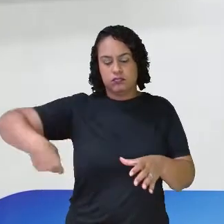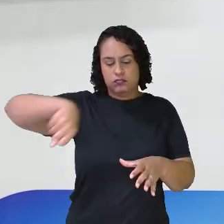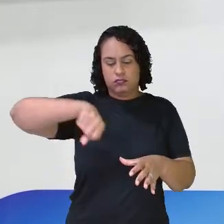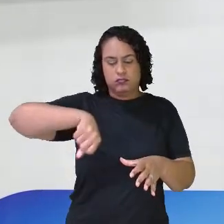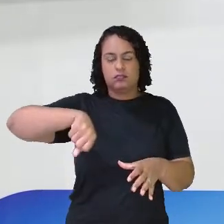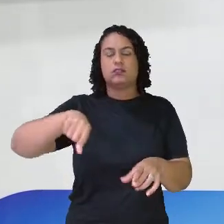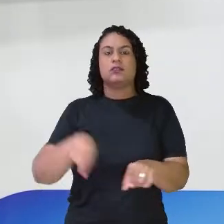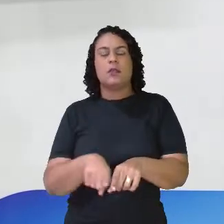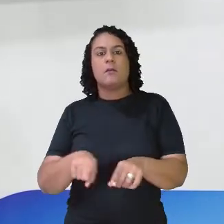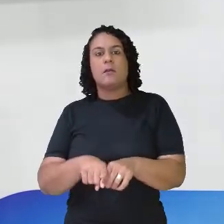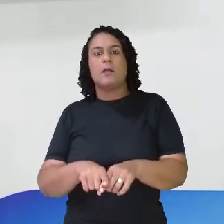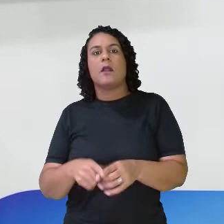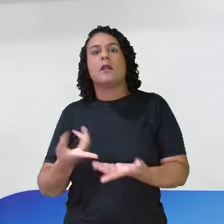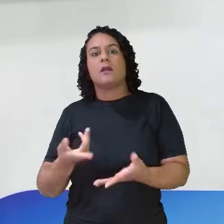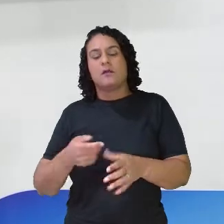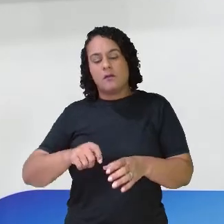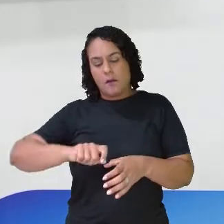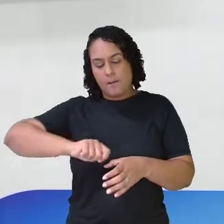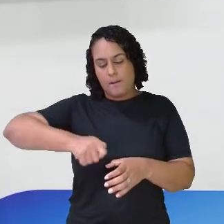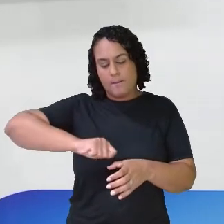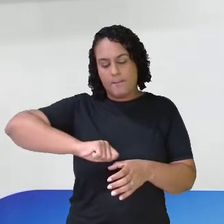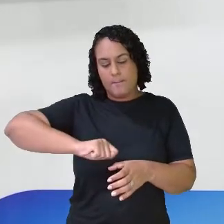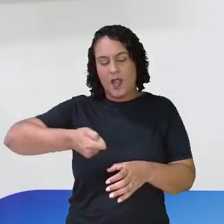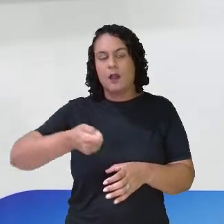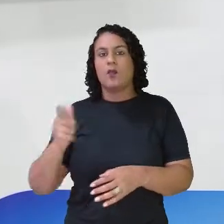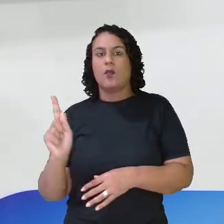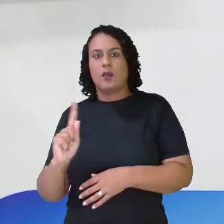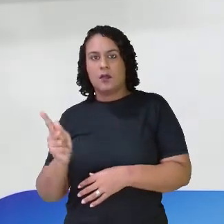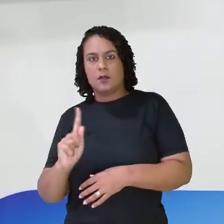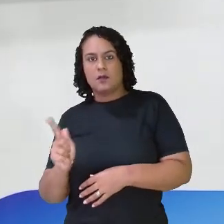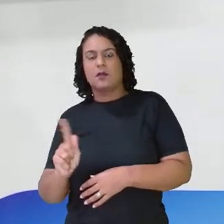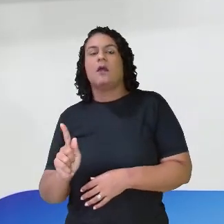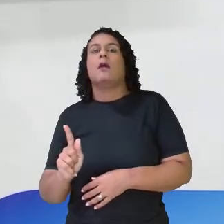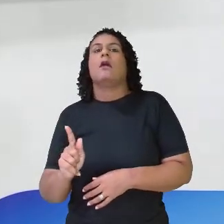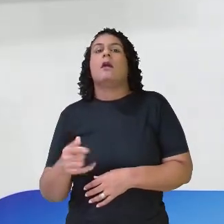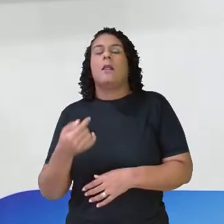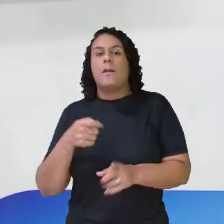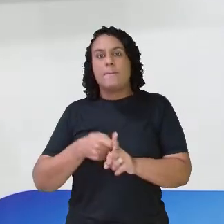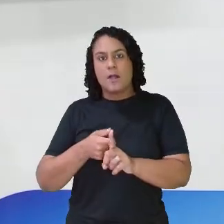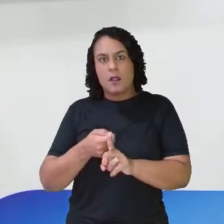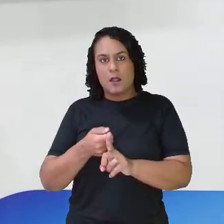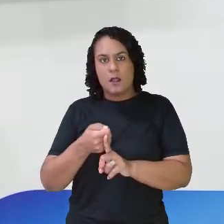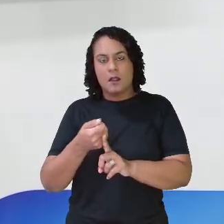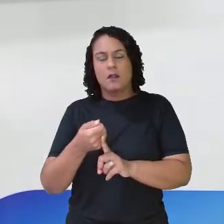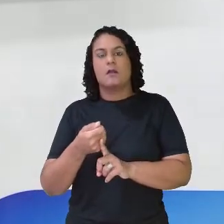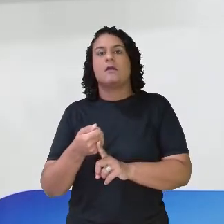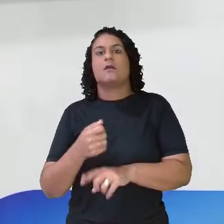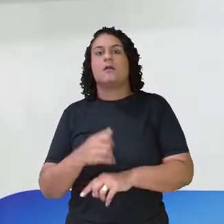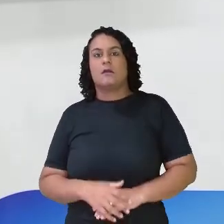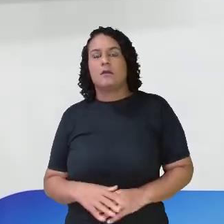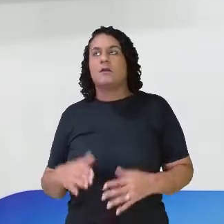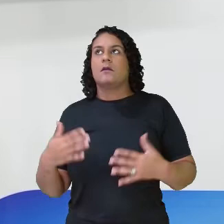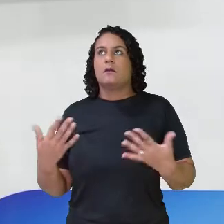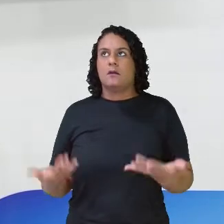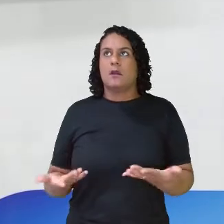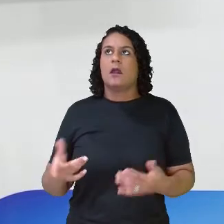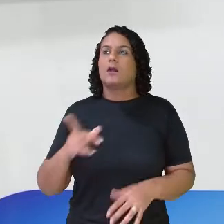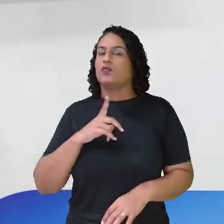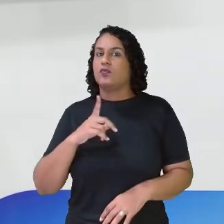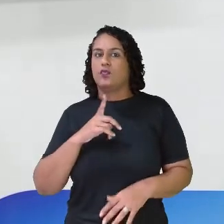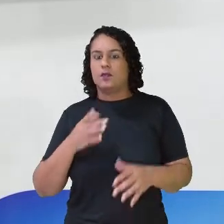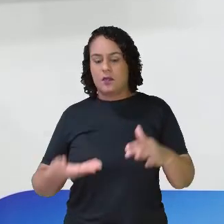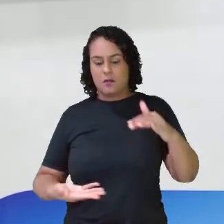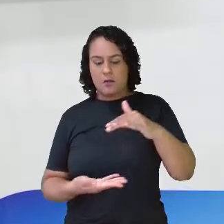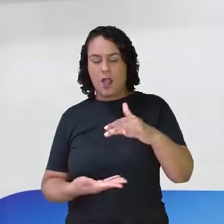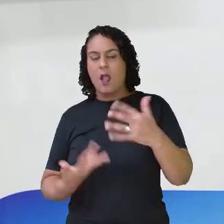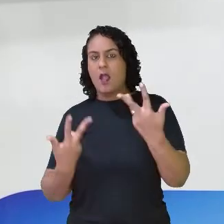milho. Aquela latinha de refrigerante, ela também é cilíndrica, tá? Ainda que ela não tenha as suas faces